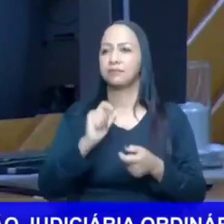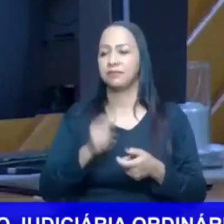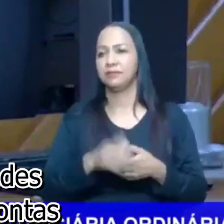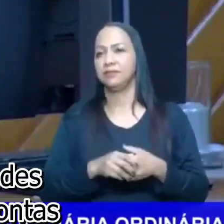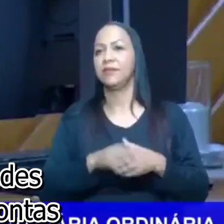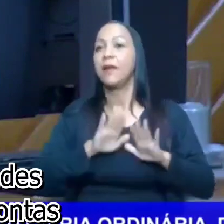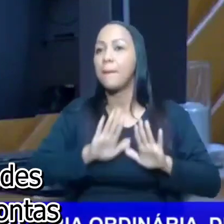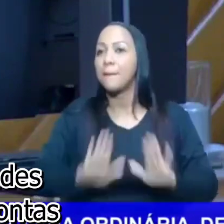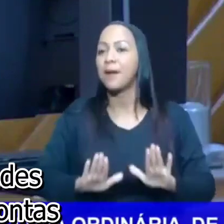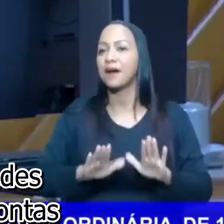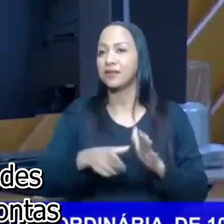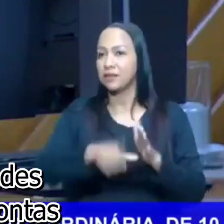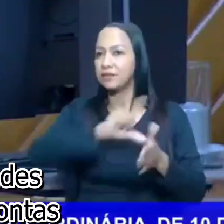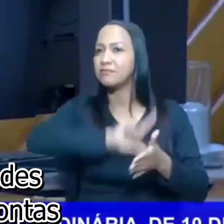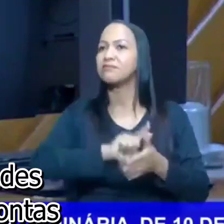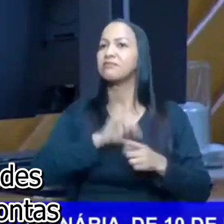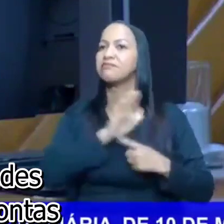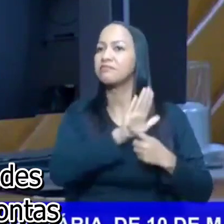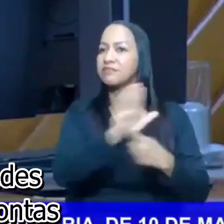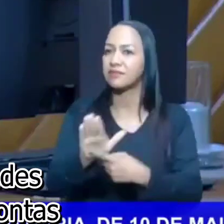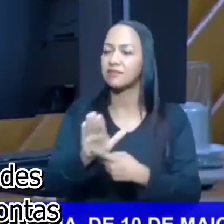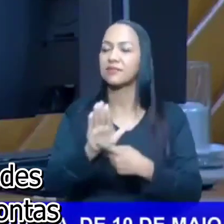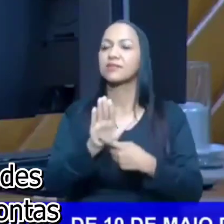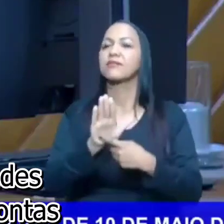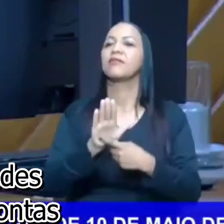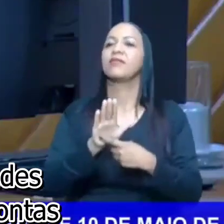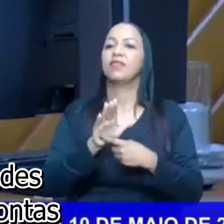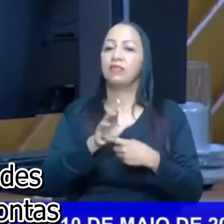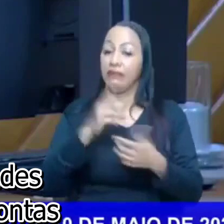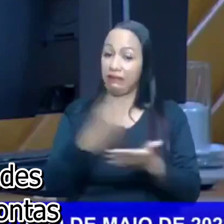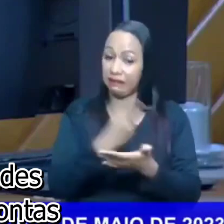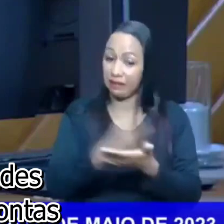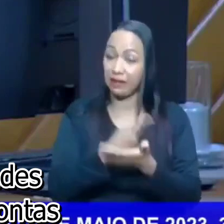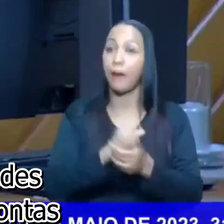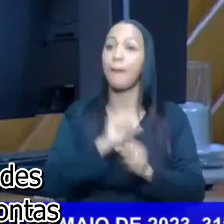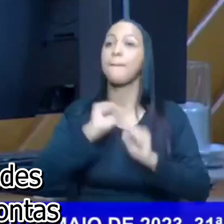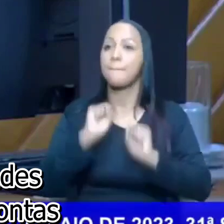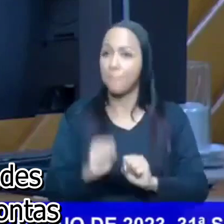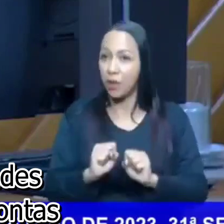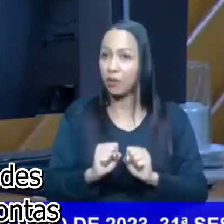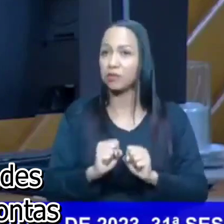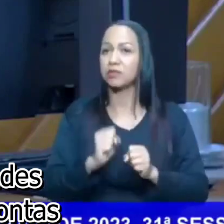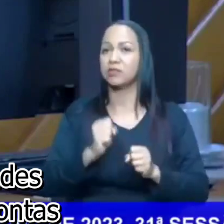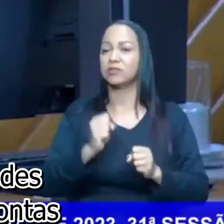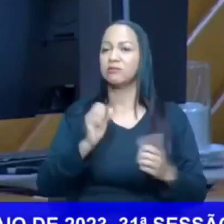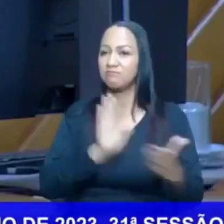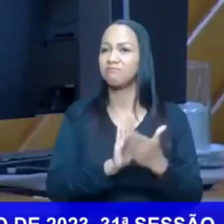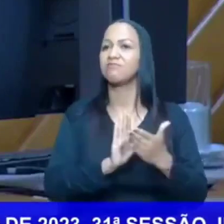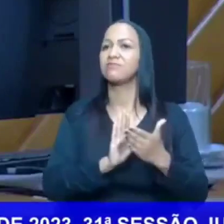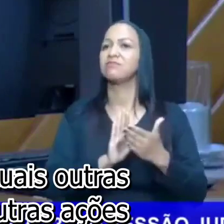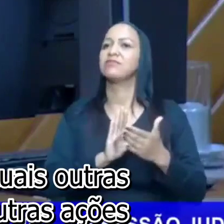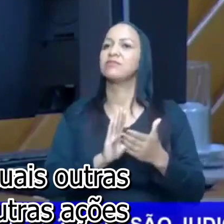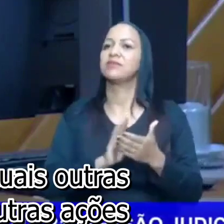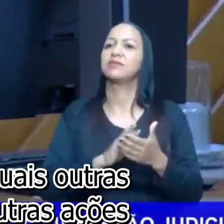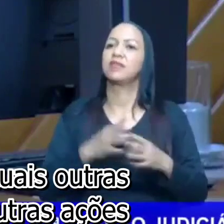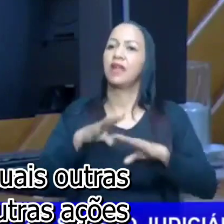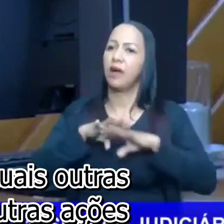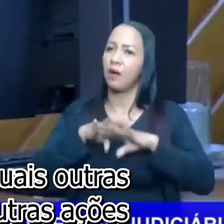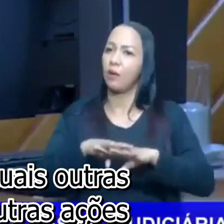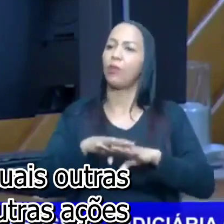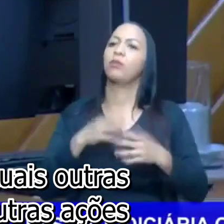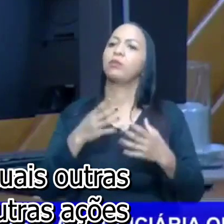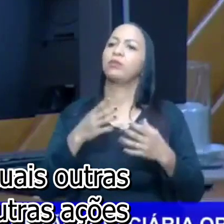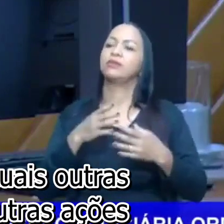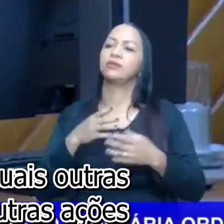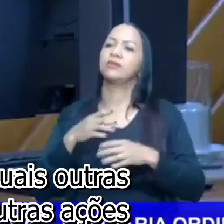mas adiante indica que eventuais irregularidades podem ser enfrentadas na prestação de contas, indícios de